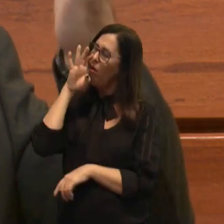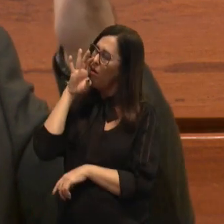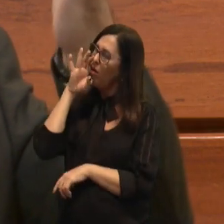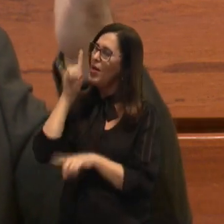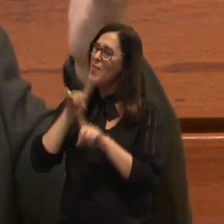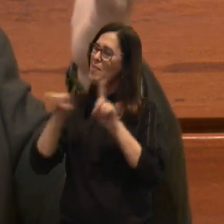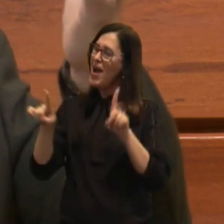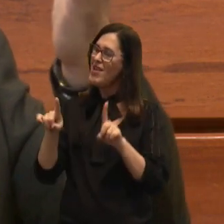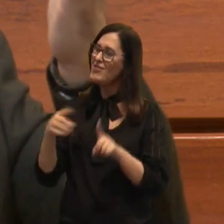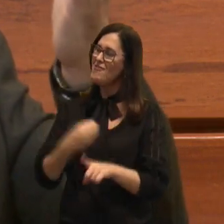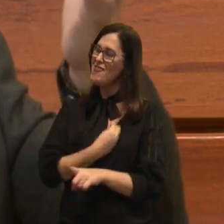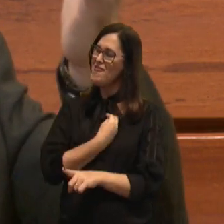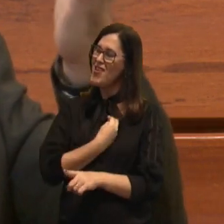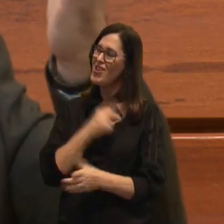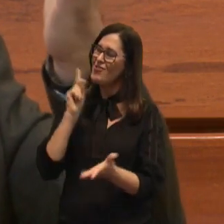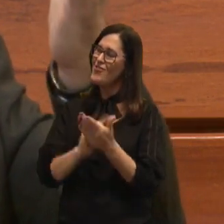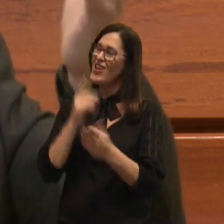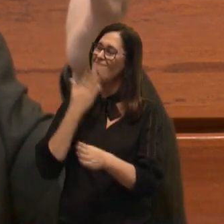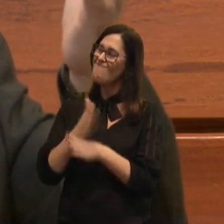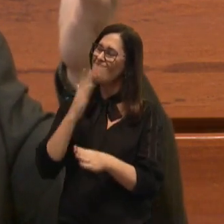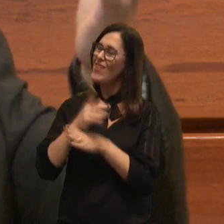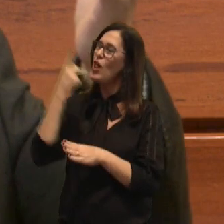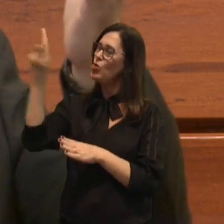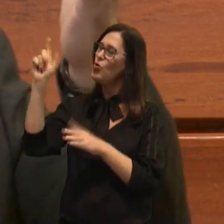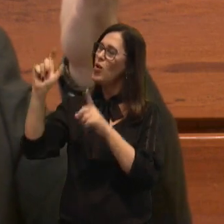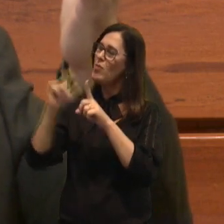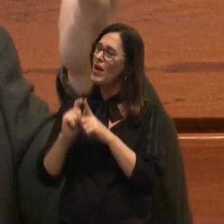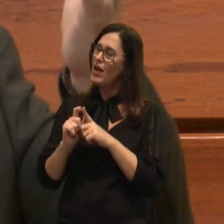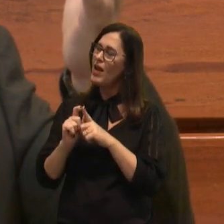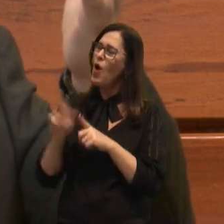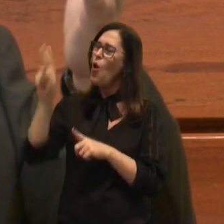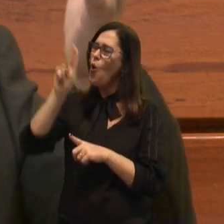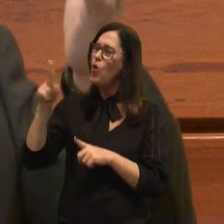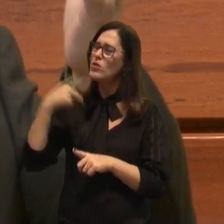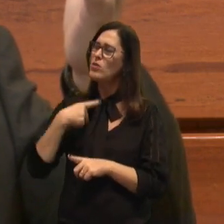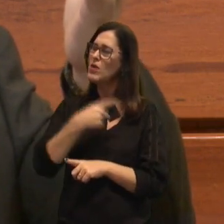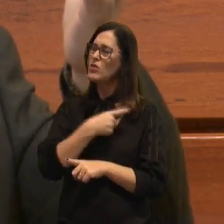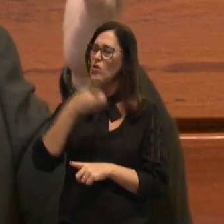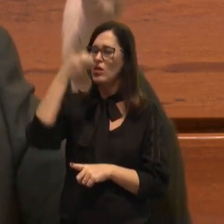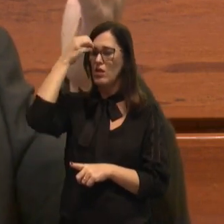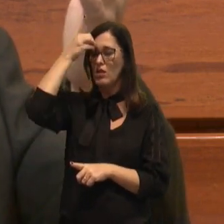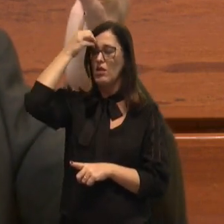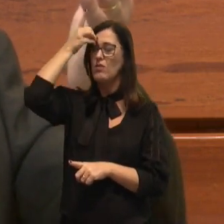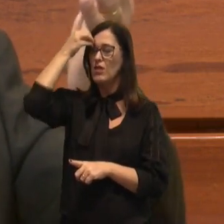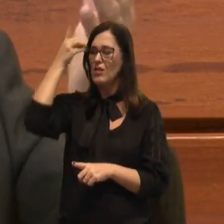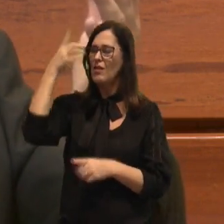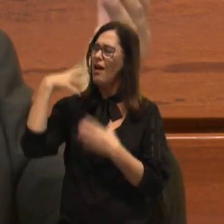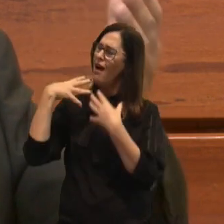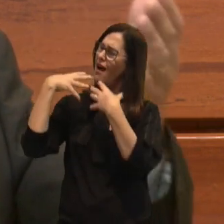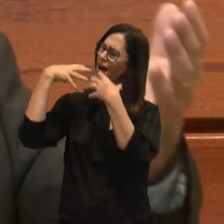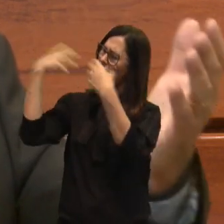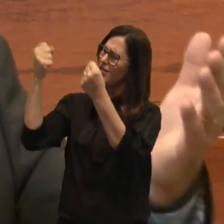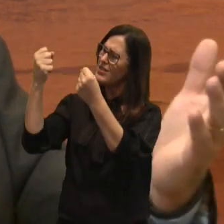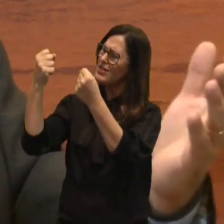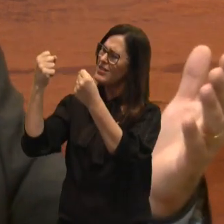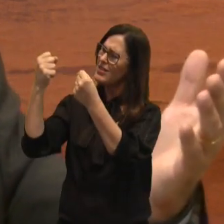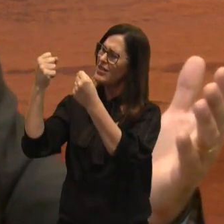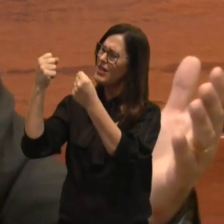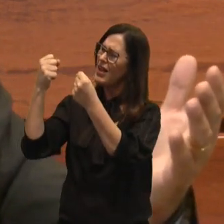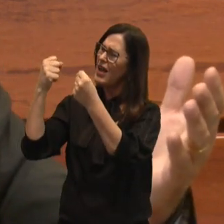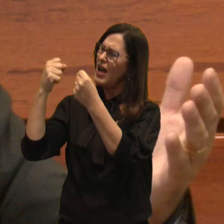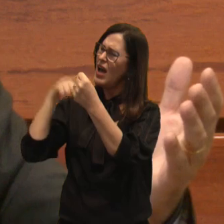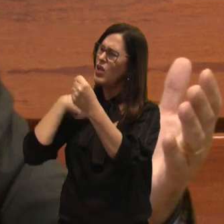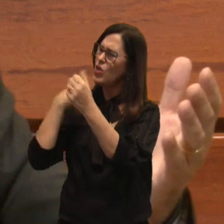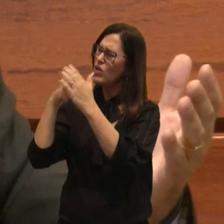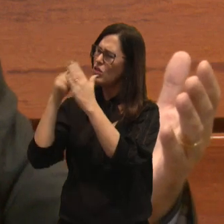mas praticantes da Tua palavra. Usa, Pai, Teu servo, pastor Davi. Receba, portanto, Deus, a nossa